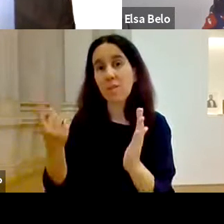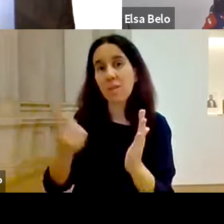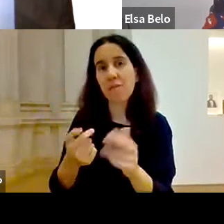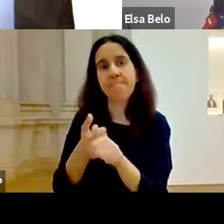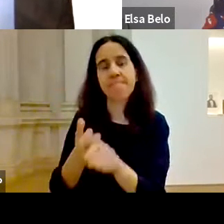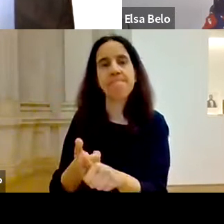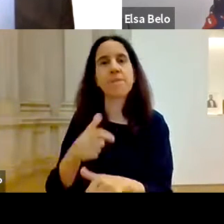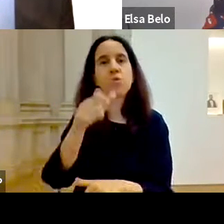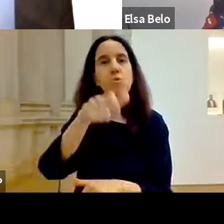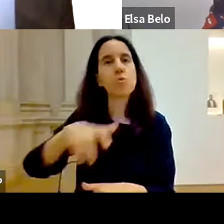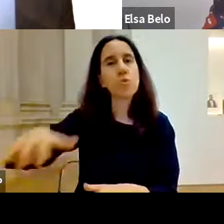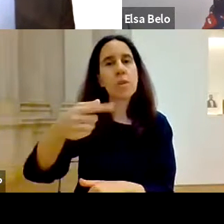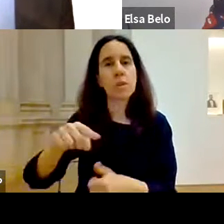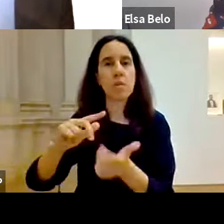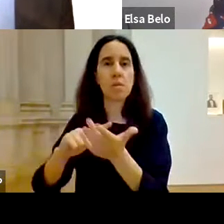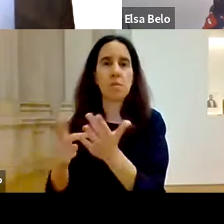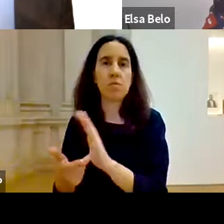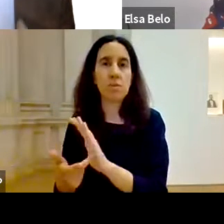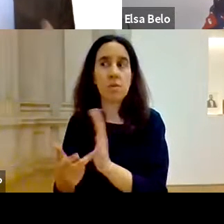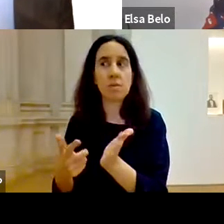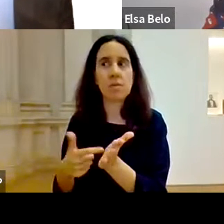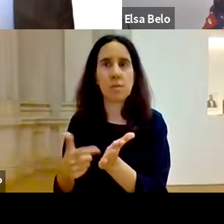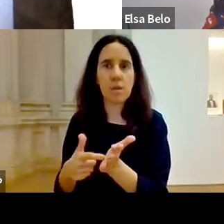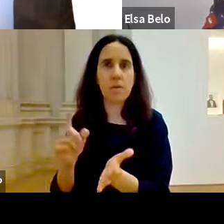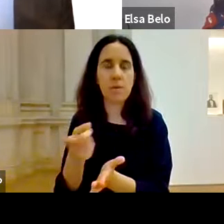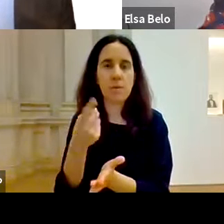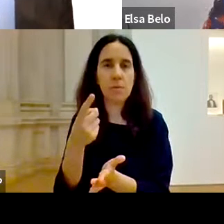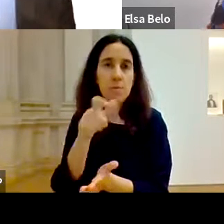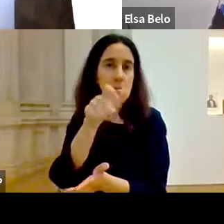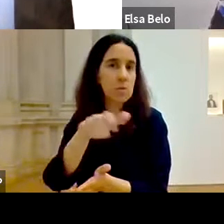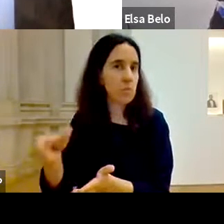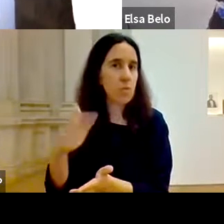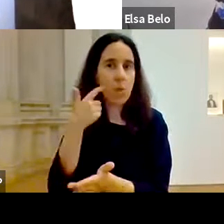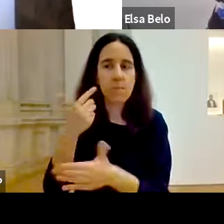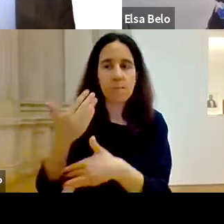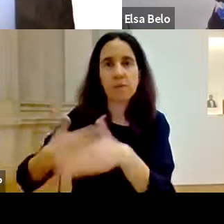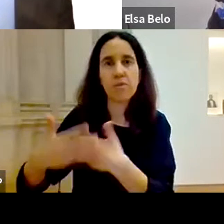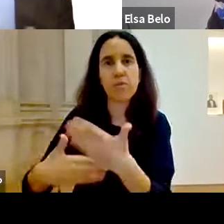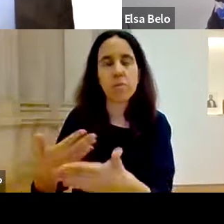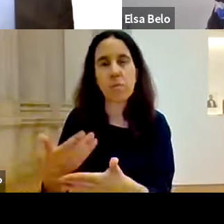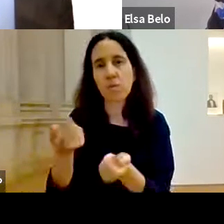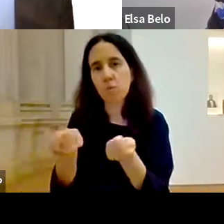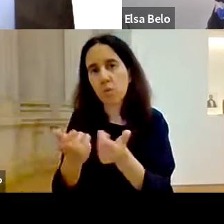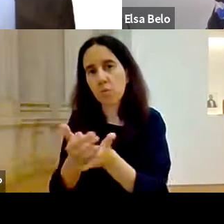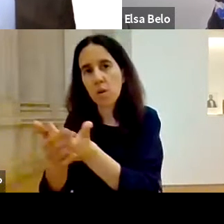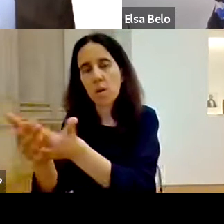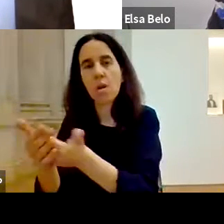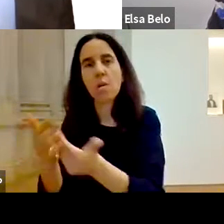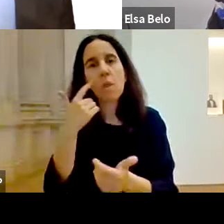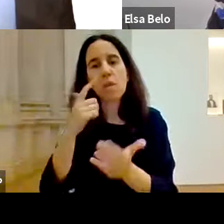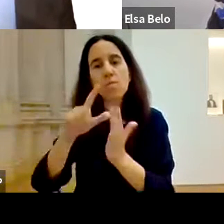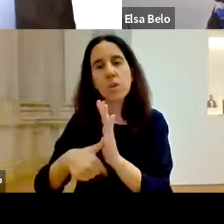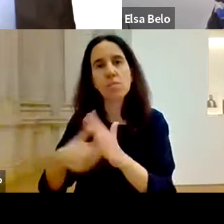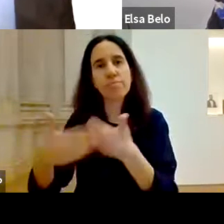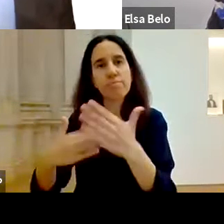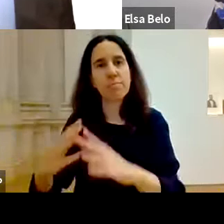pessoas têm a tecnologia que é necessário para as pessoas poderem ser ágeis, poderem colaborar, poderem desenvolver o projeto e, portanto,